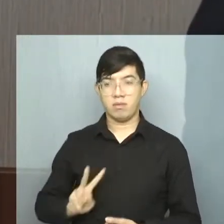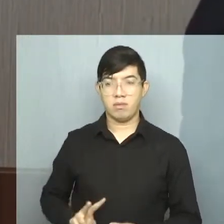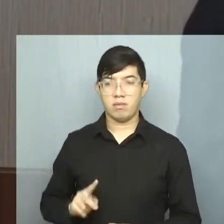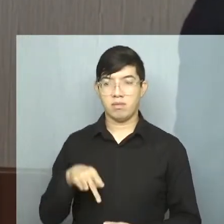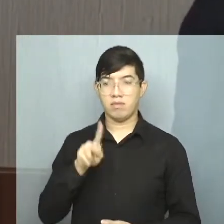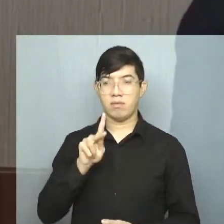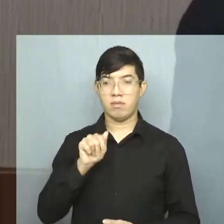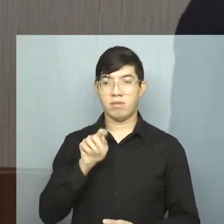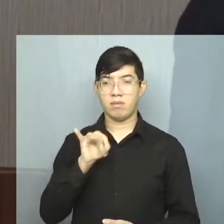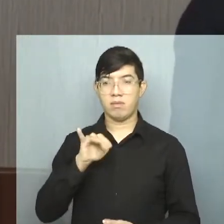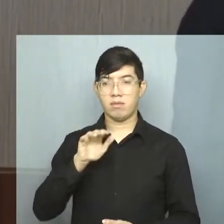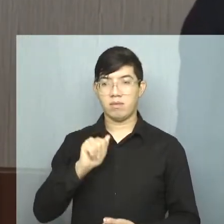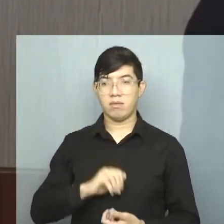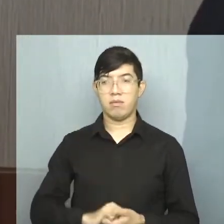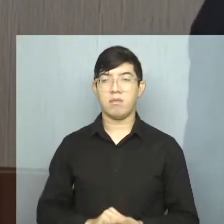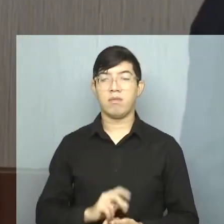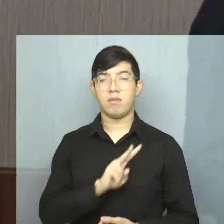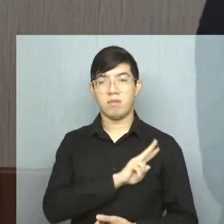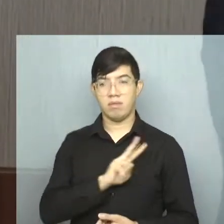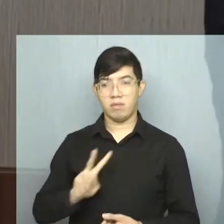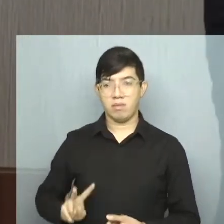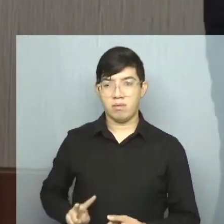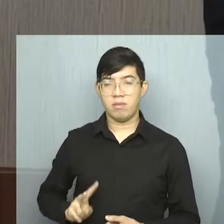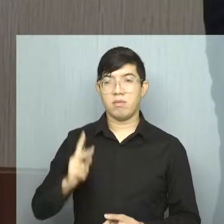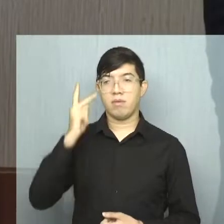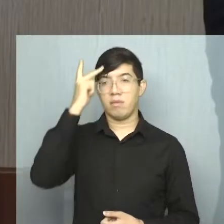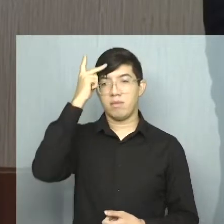Rodrigues e o vereador Paulo Martins.